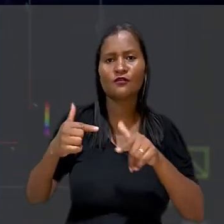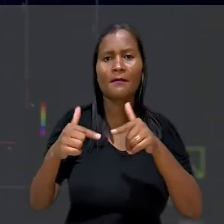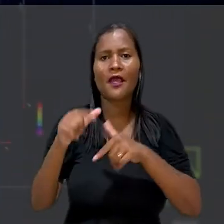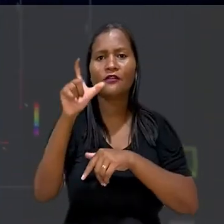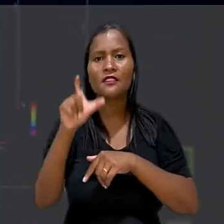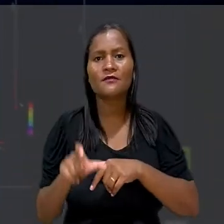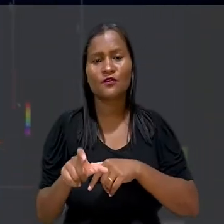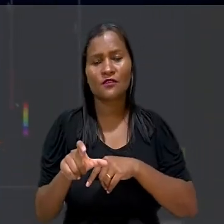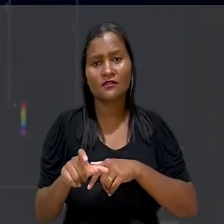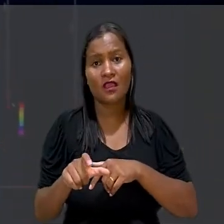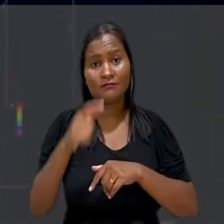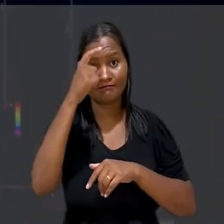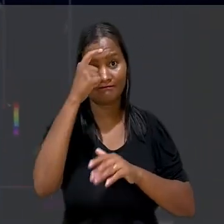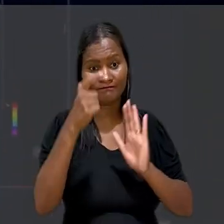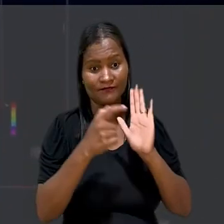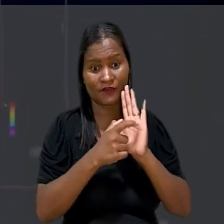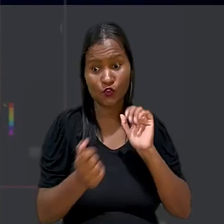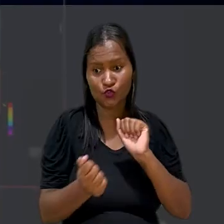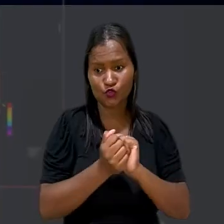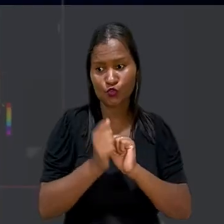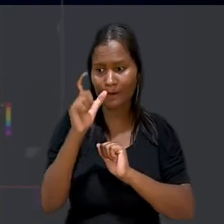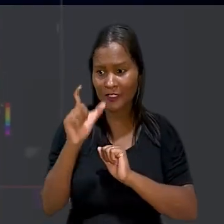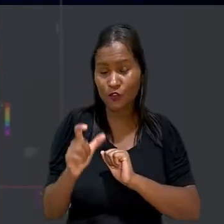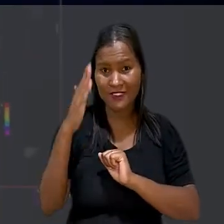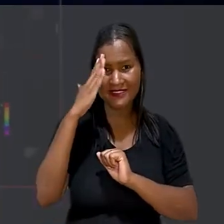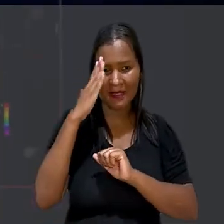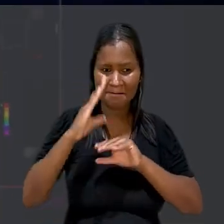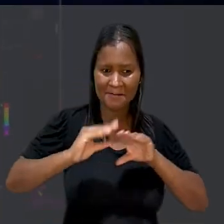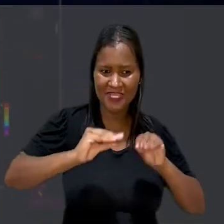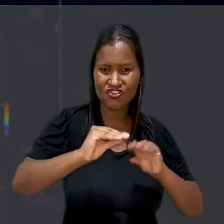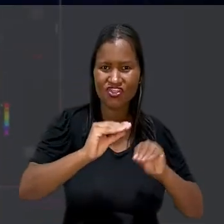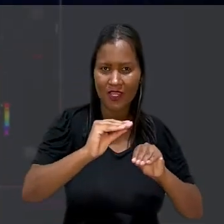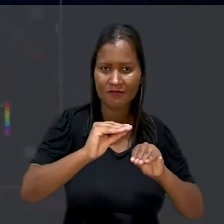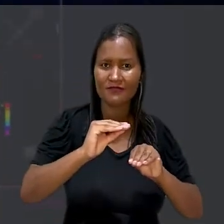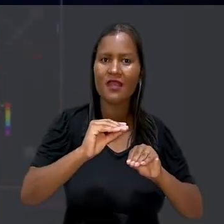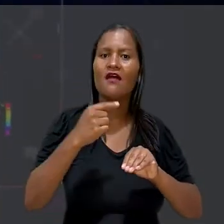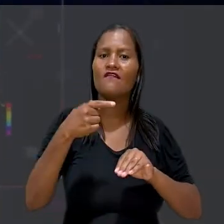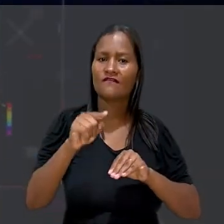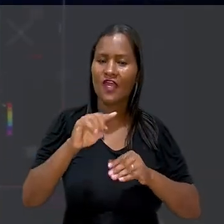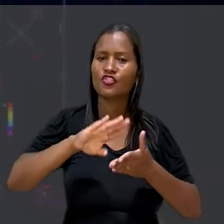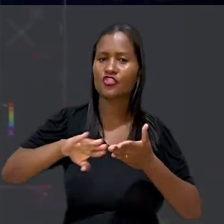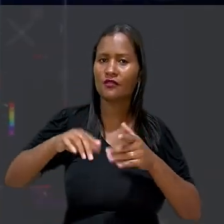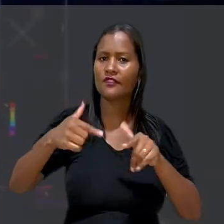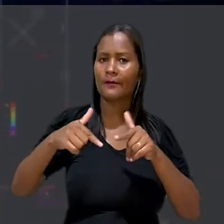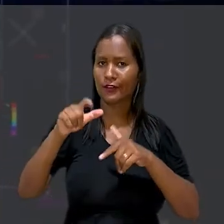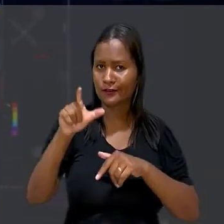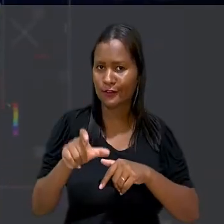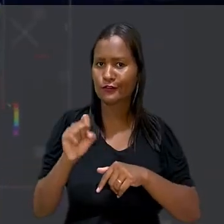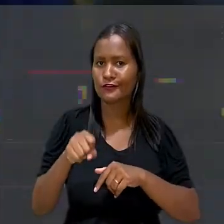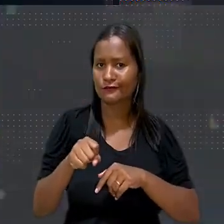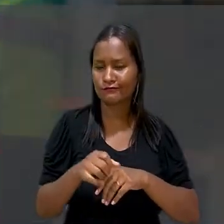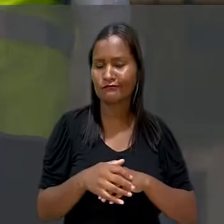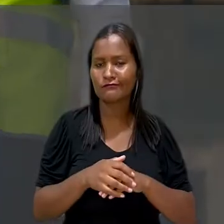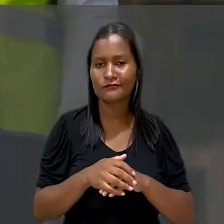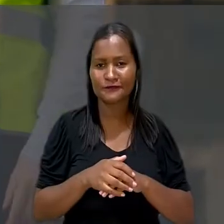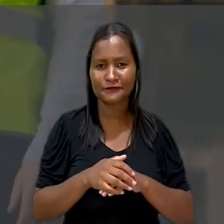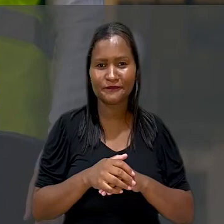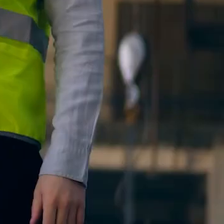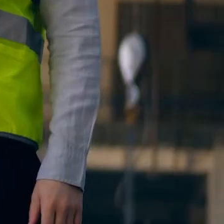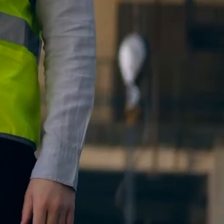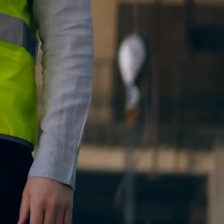tirar o trabalho das pessoas, mas a inteligência artificial, junto com uma pessoa que sabe mexer nela, vai tirar o trabalho das pessoas.